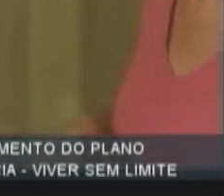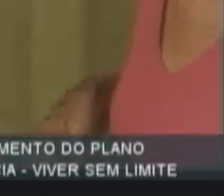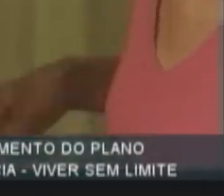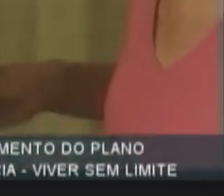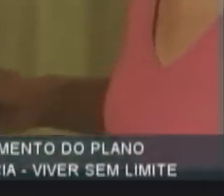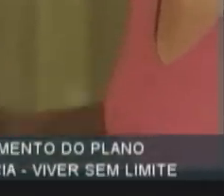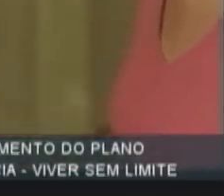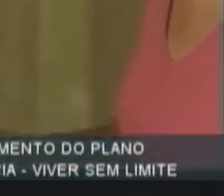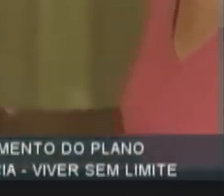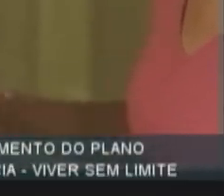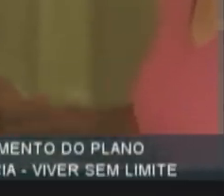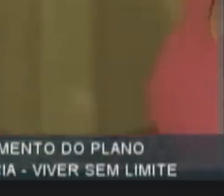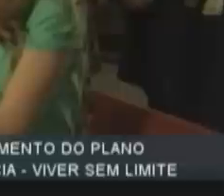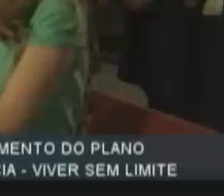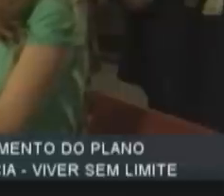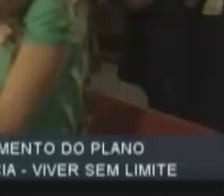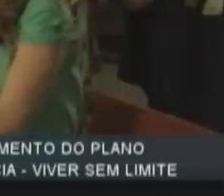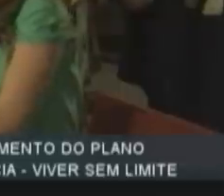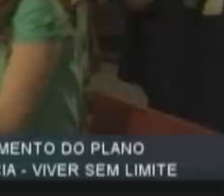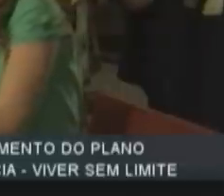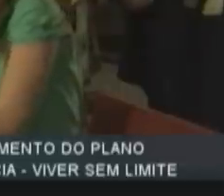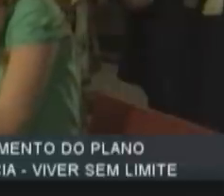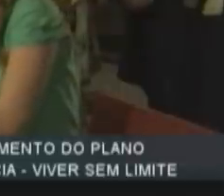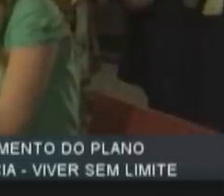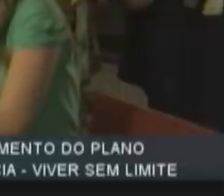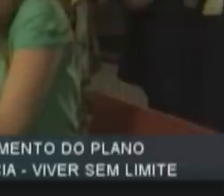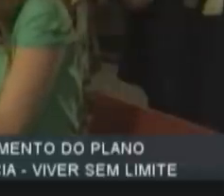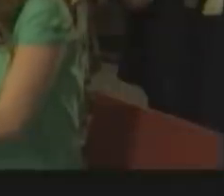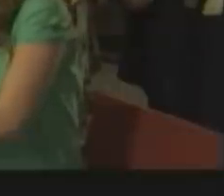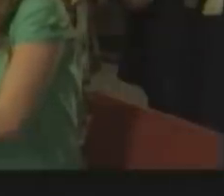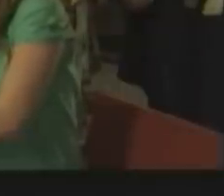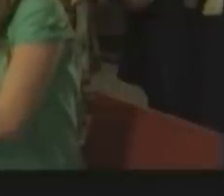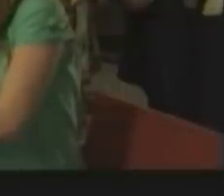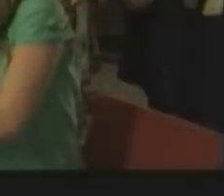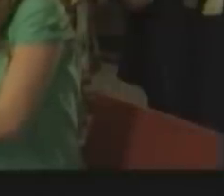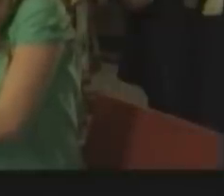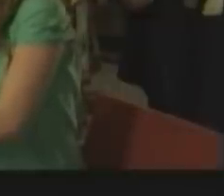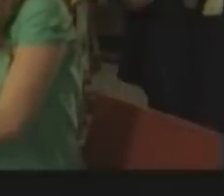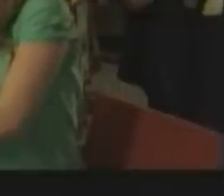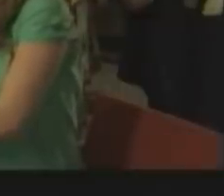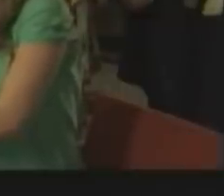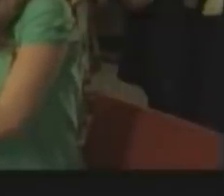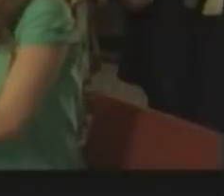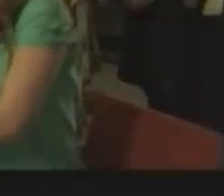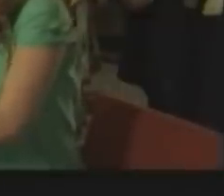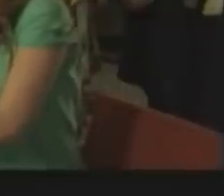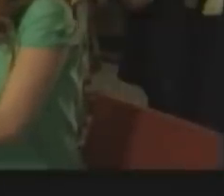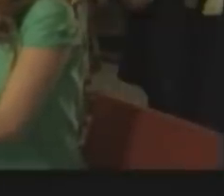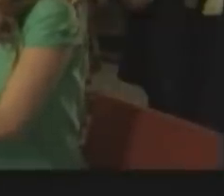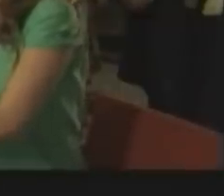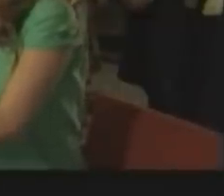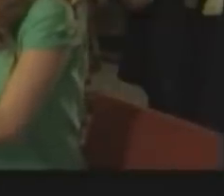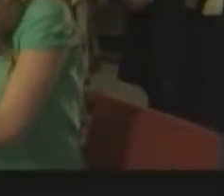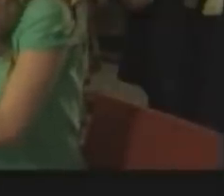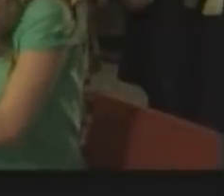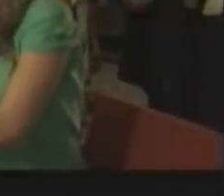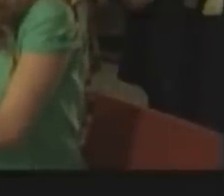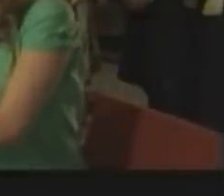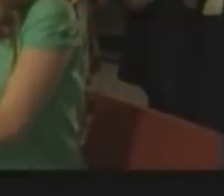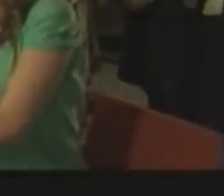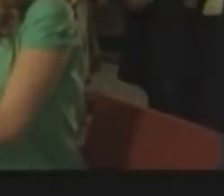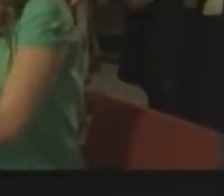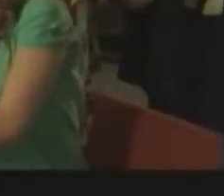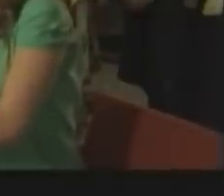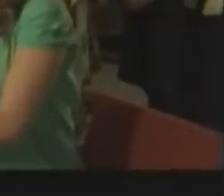A seguir, voz de intérprete. Eu sou a Vanessa Vidal, este é o meu sinal. Sou surda e isso não